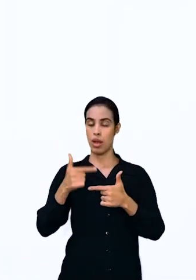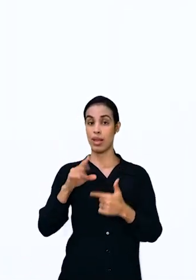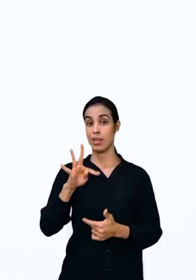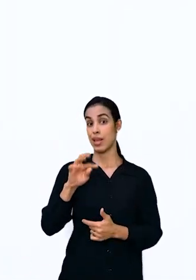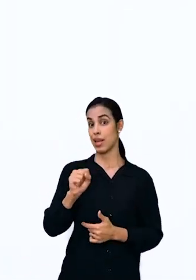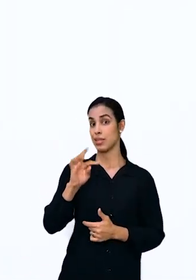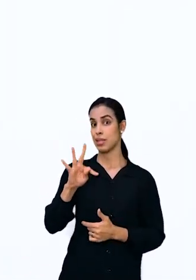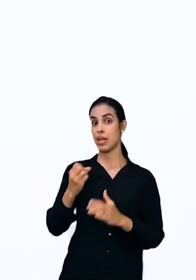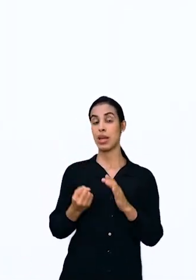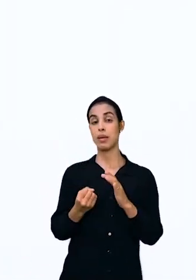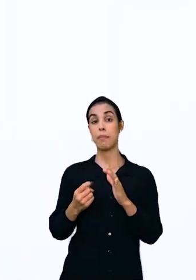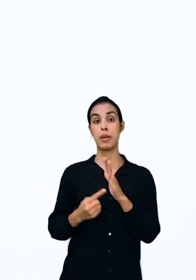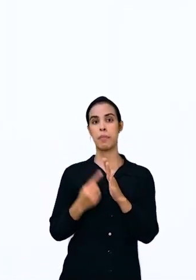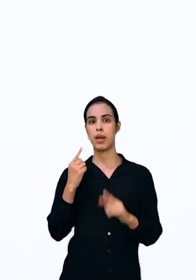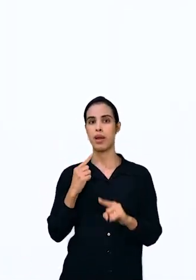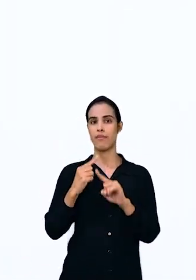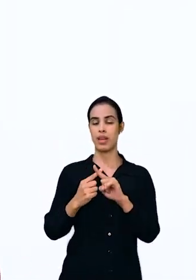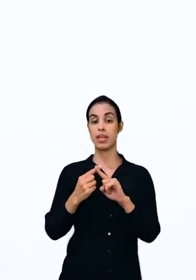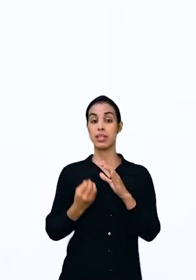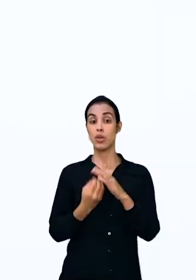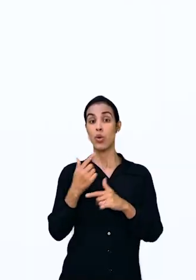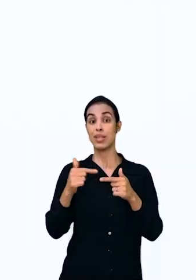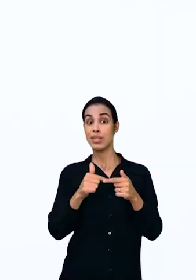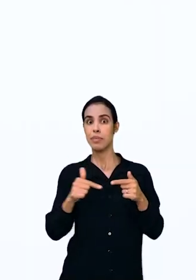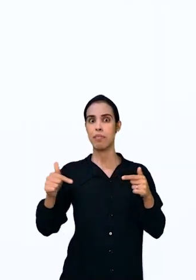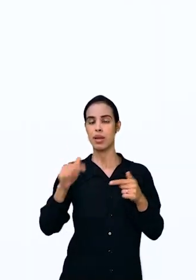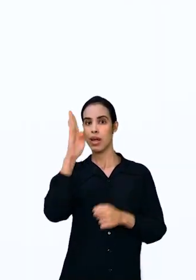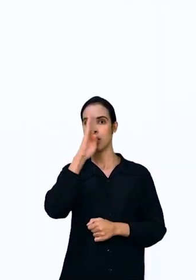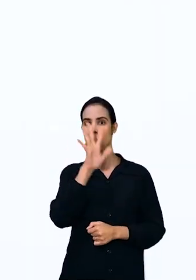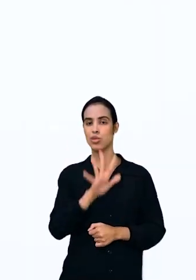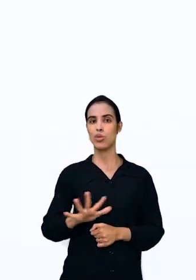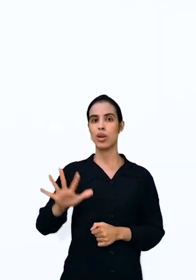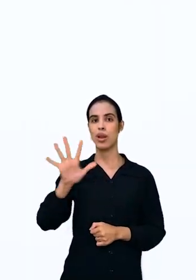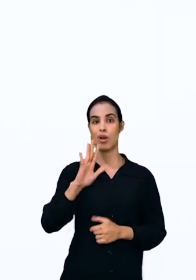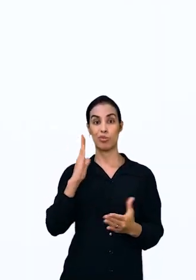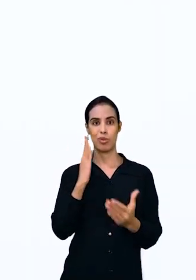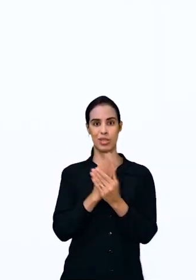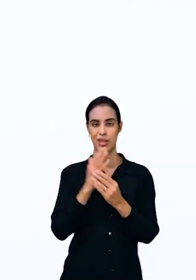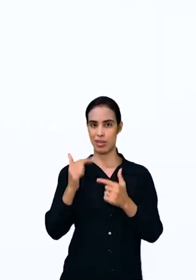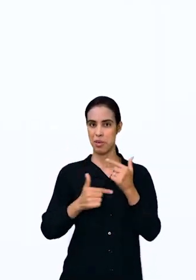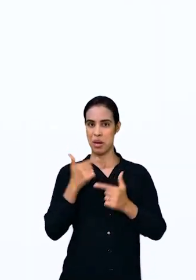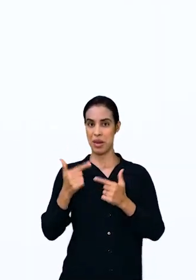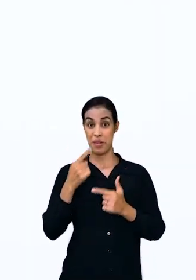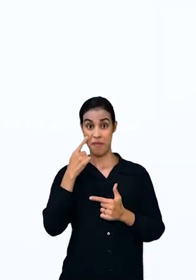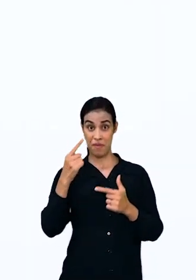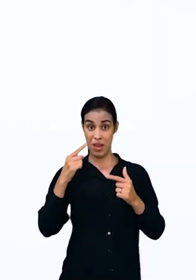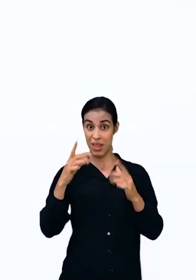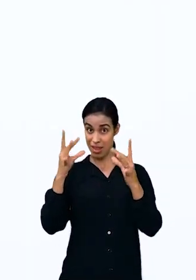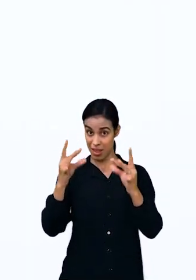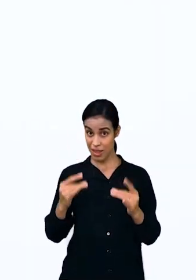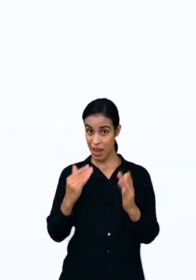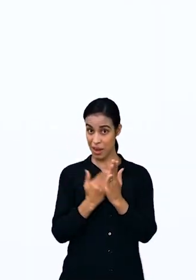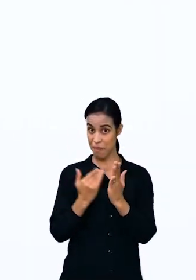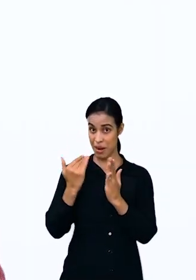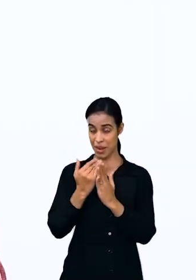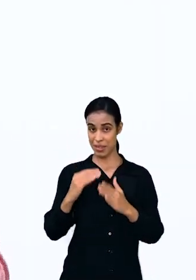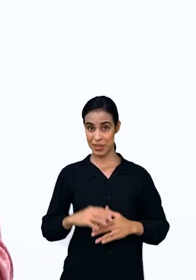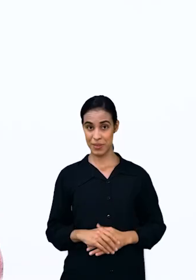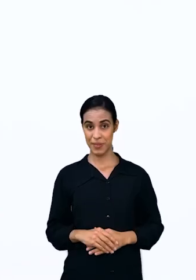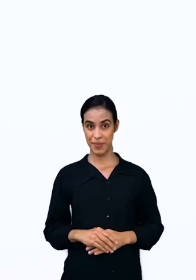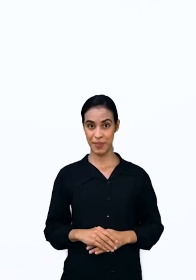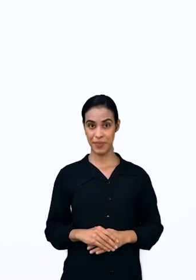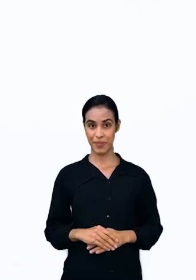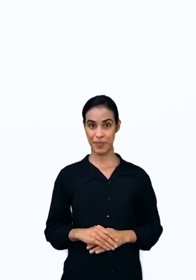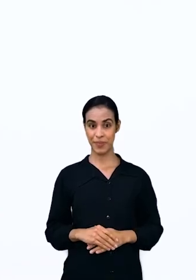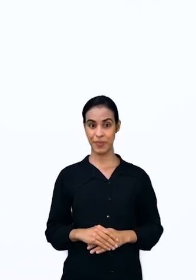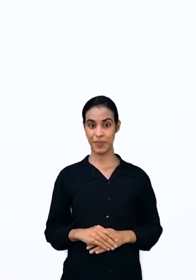O TST realizou pela primeira vez a Semana Nacional dos Precedentes Trabalhistas. Confira os destaques dessa iniciativa que busca